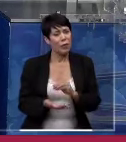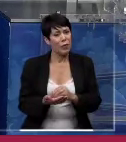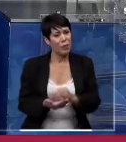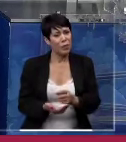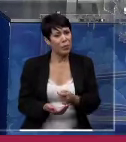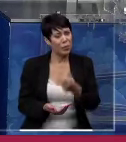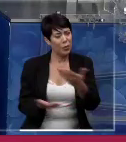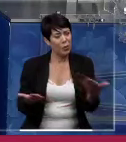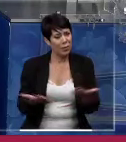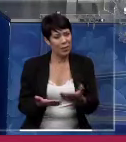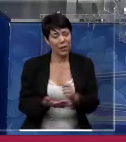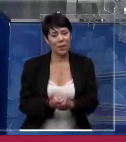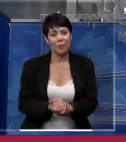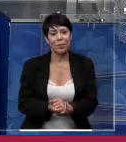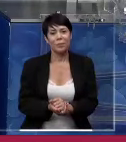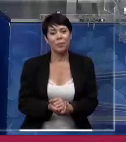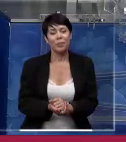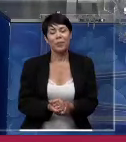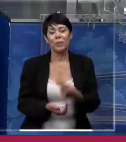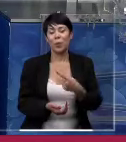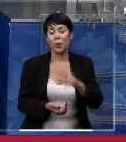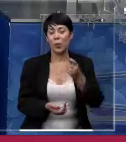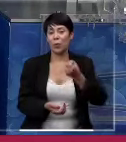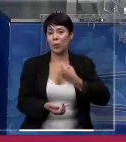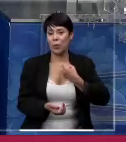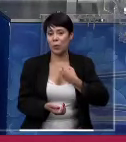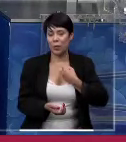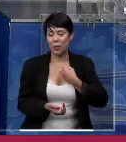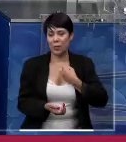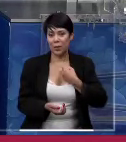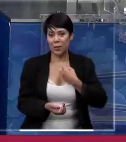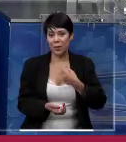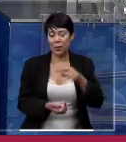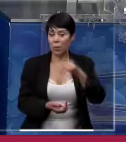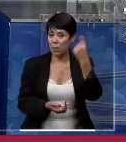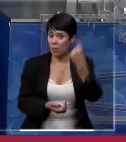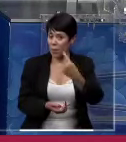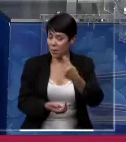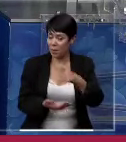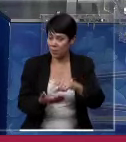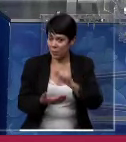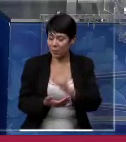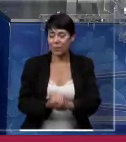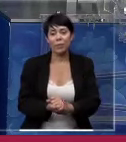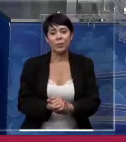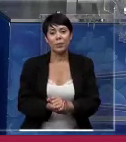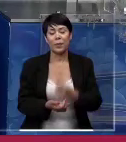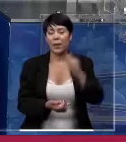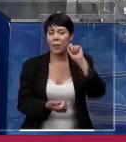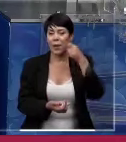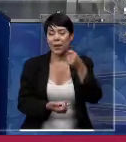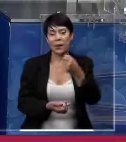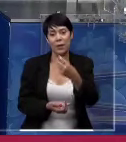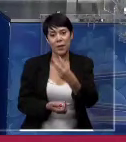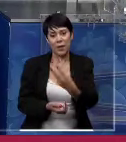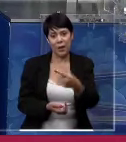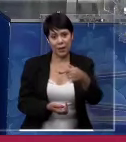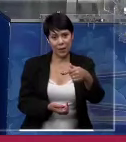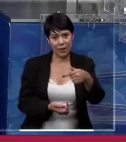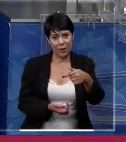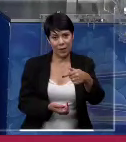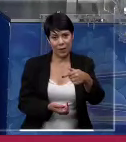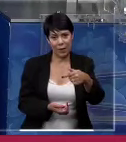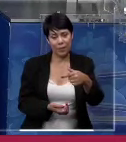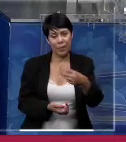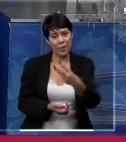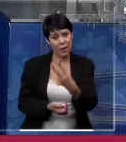falta apenas um número. Vamos chamar o sexto e último número do primeiro sorteio da Dupla Cena. Bola preta, número 37.